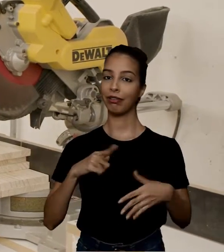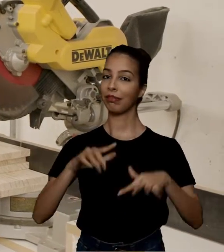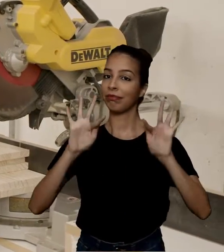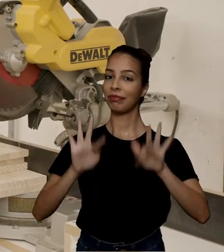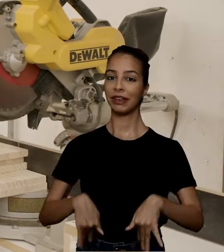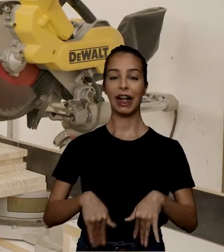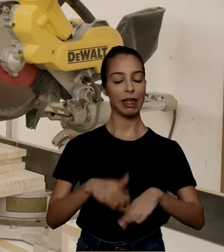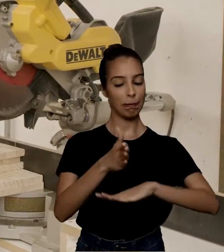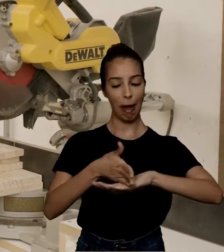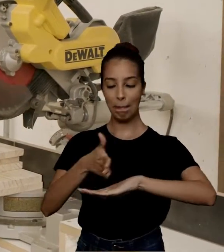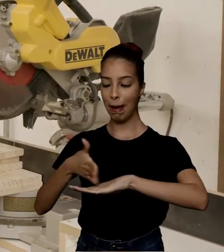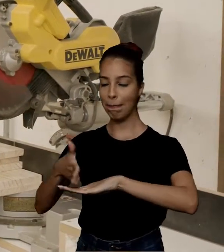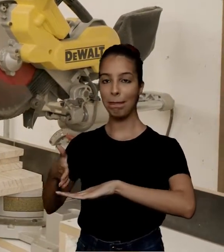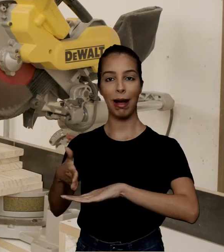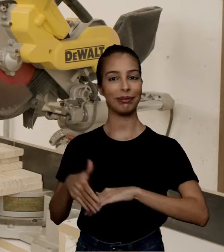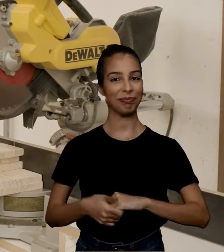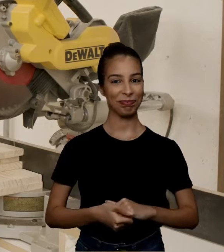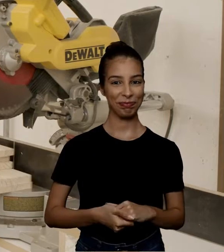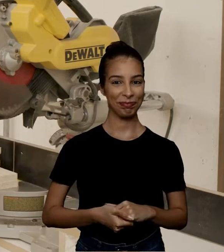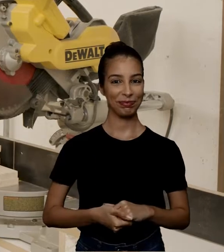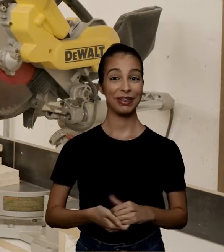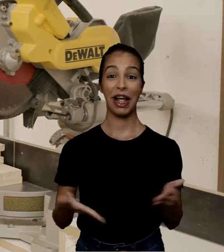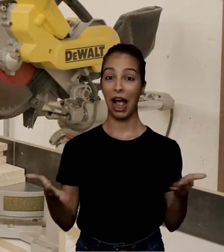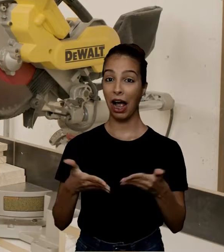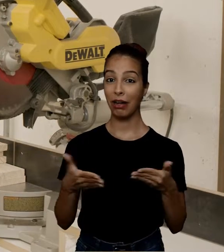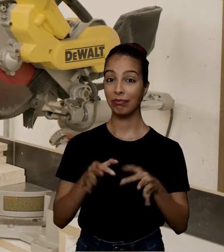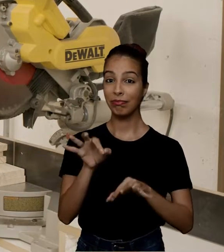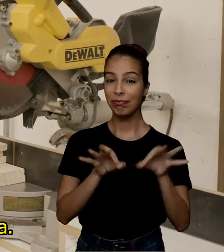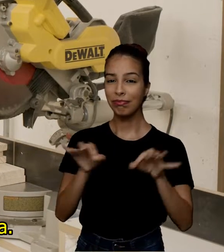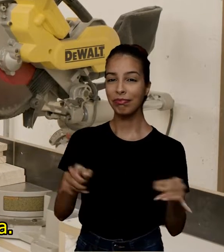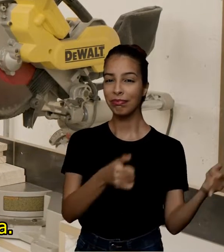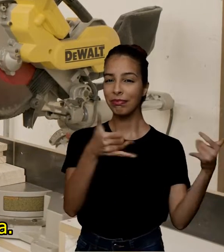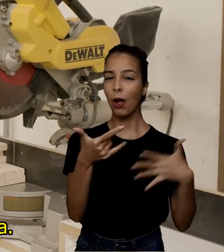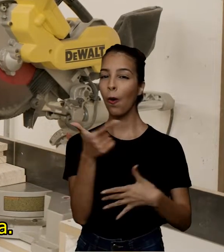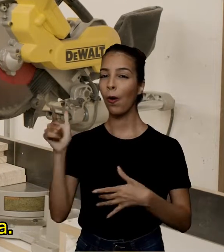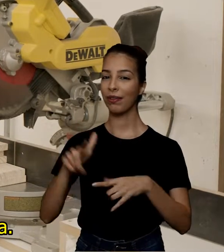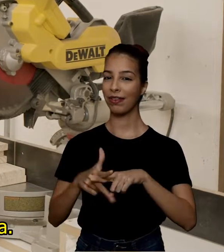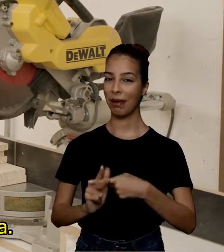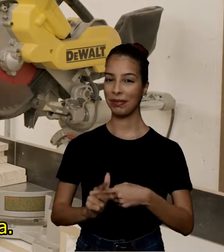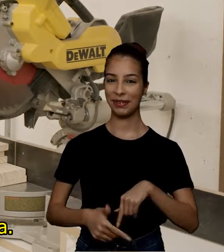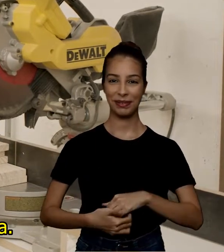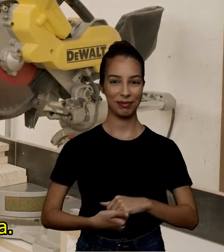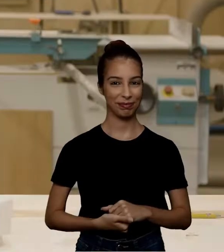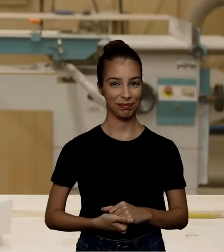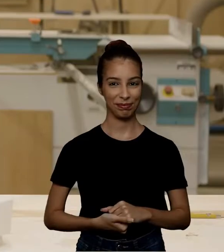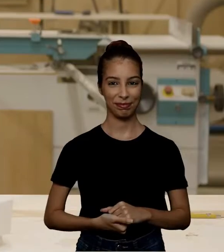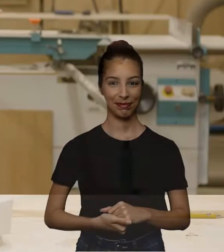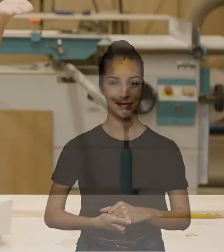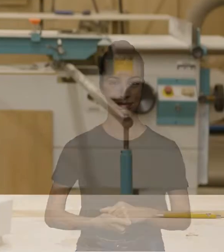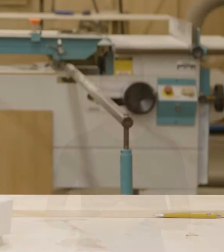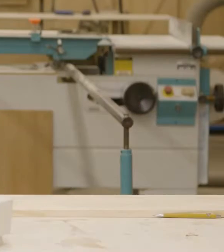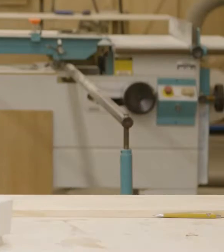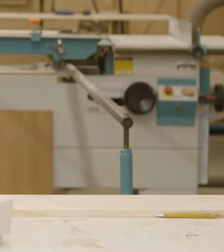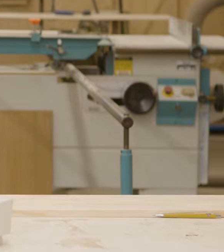Pronto, agora eu tenho todas as minhas peças cortadas. Agora é hora de falar sobre outra máquina.